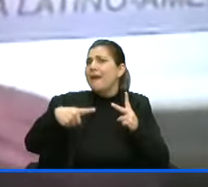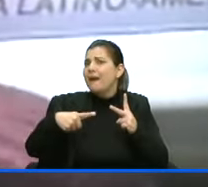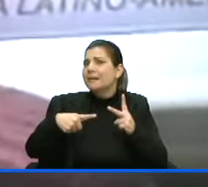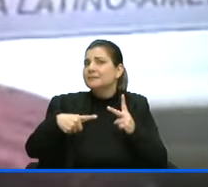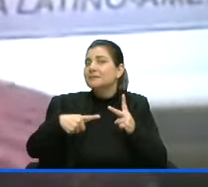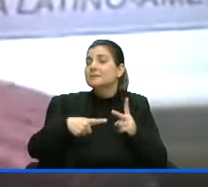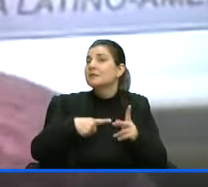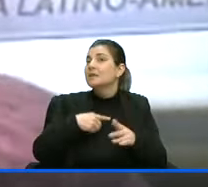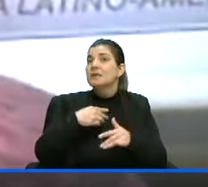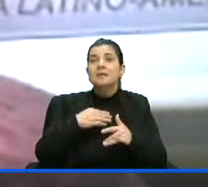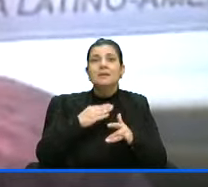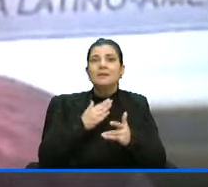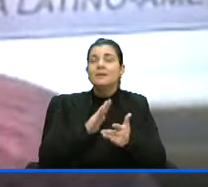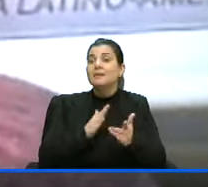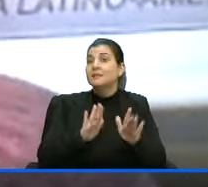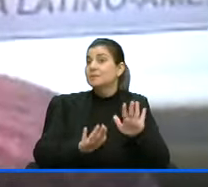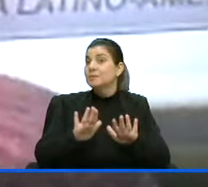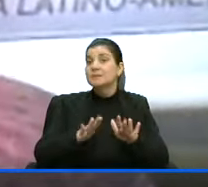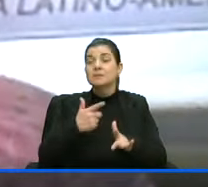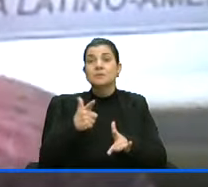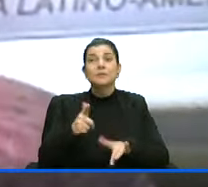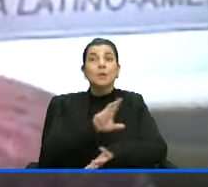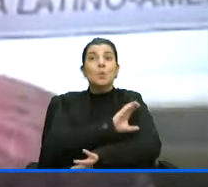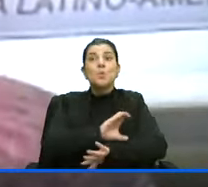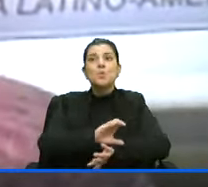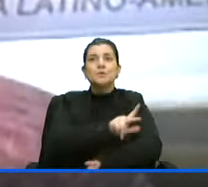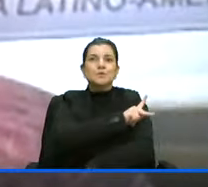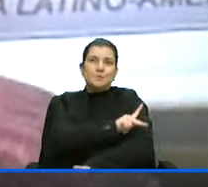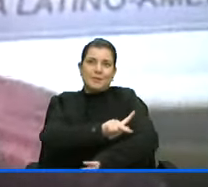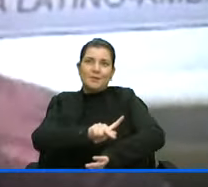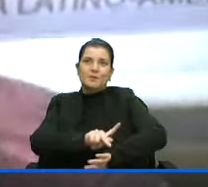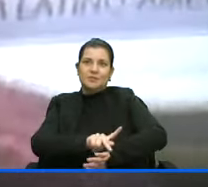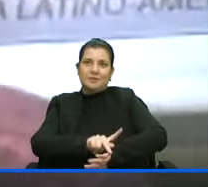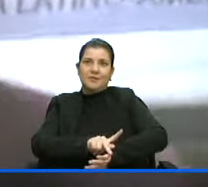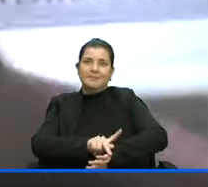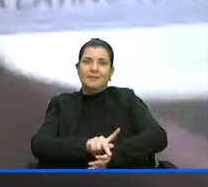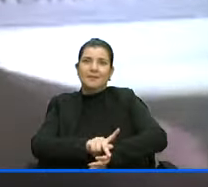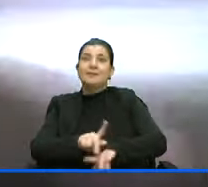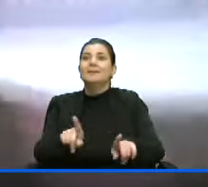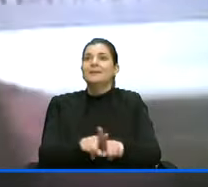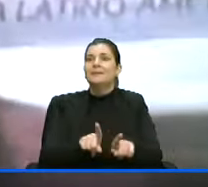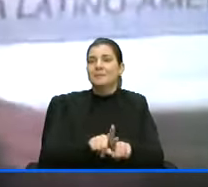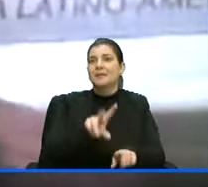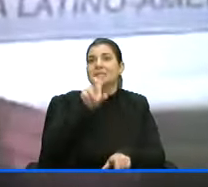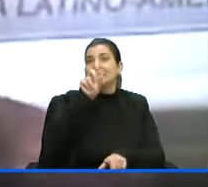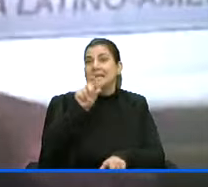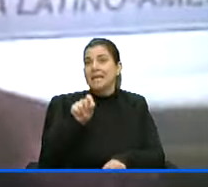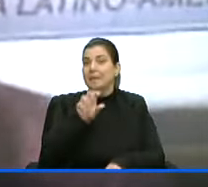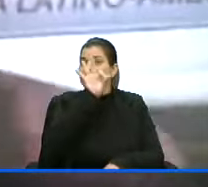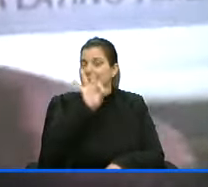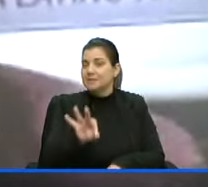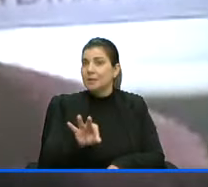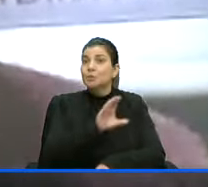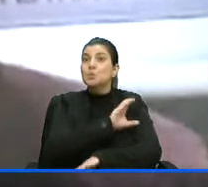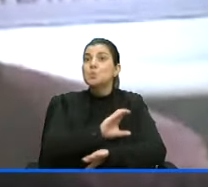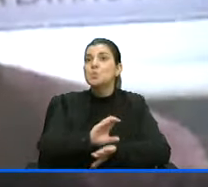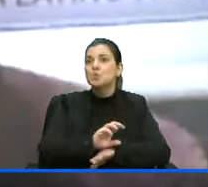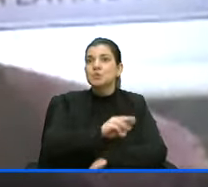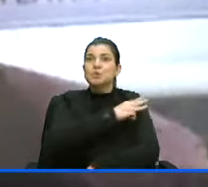curso de pedagogia e nem todas ainda têm 100% o curso do magistério. Ainda